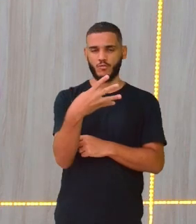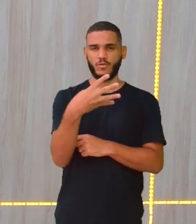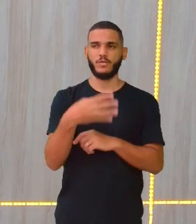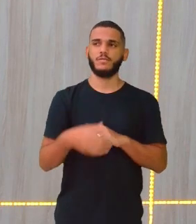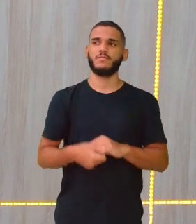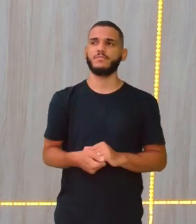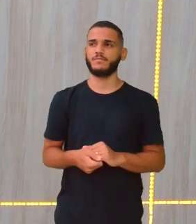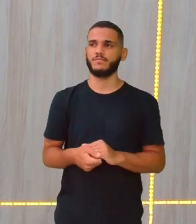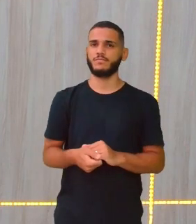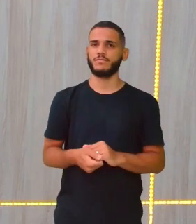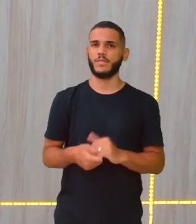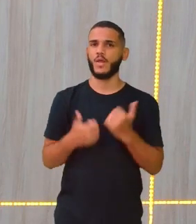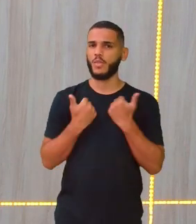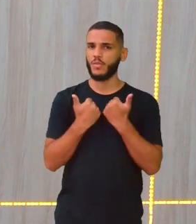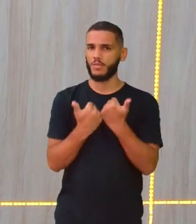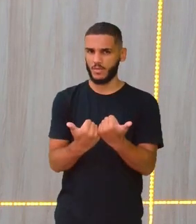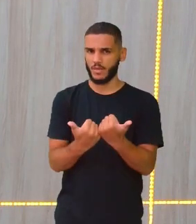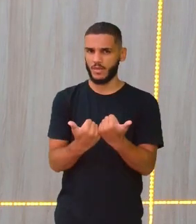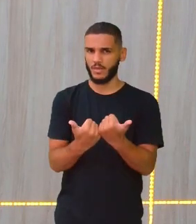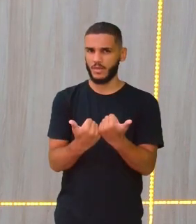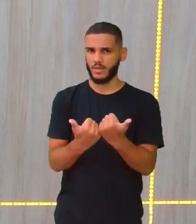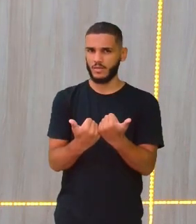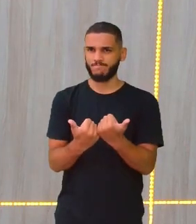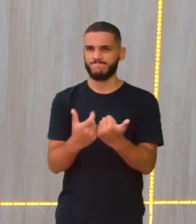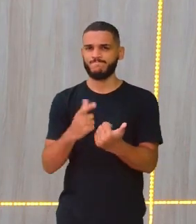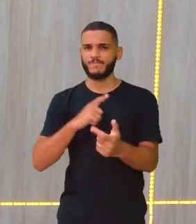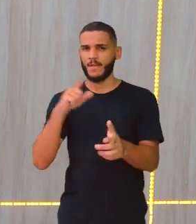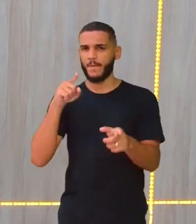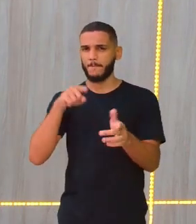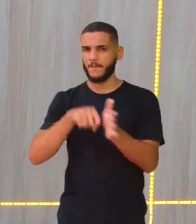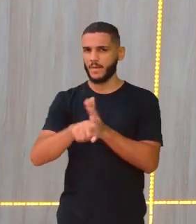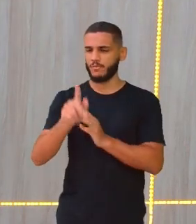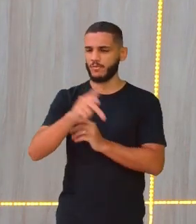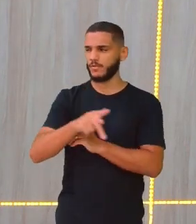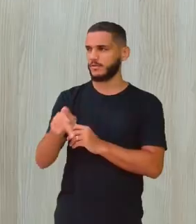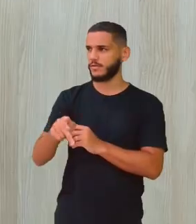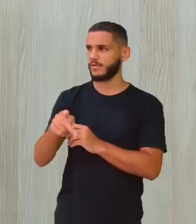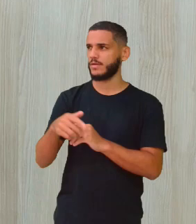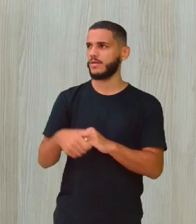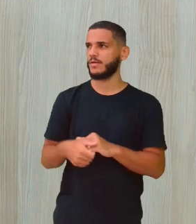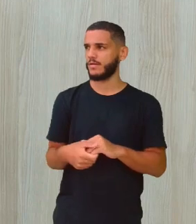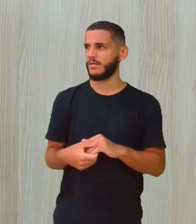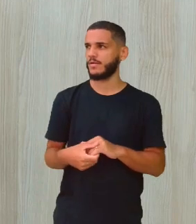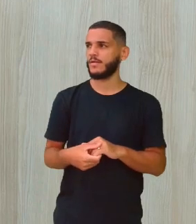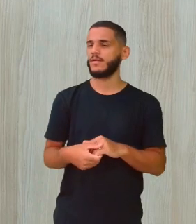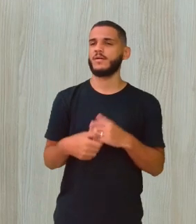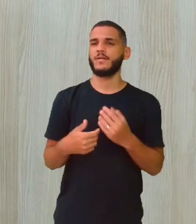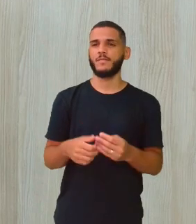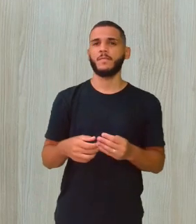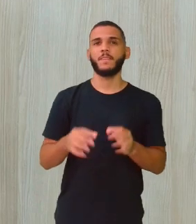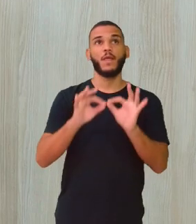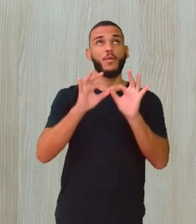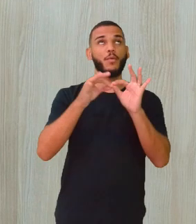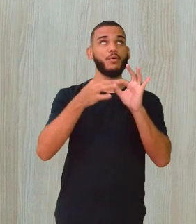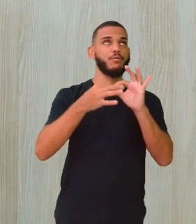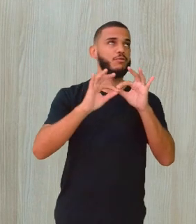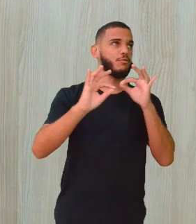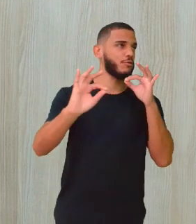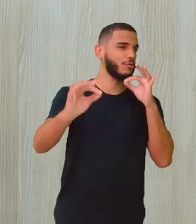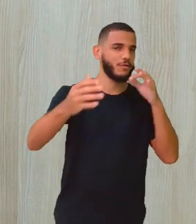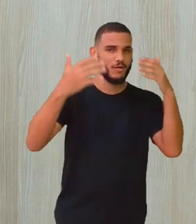2034. Tudo bem? Alguma questão aí, professora Marta? Não, tranquilo, tá longe, né? 2134.